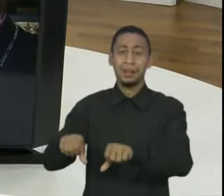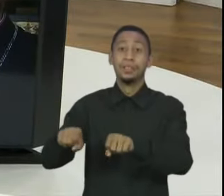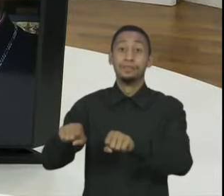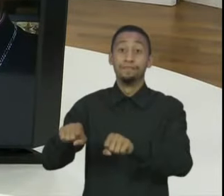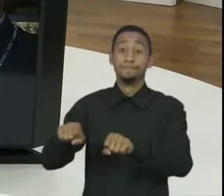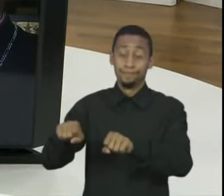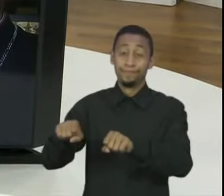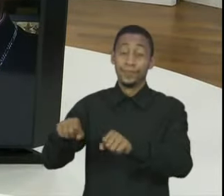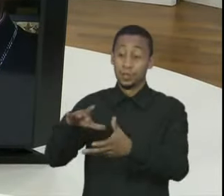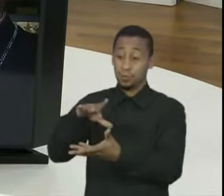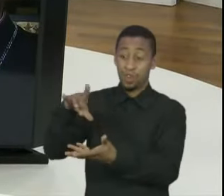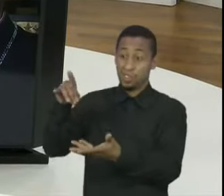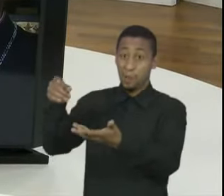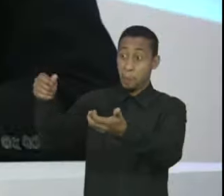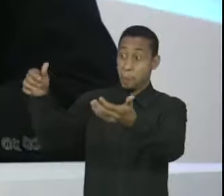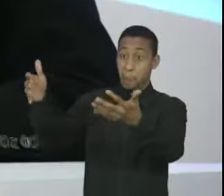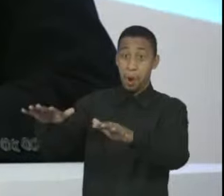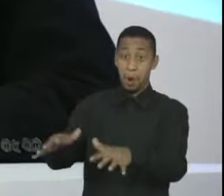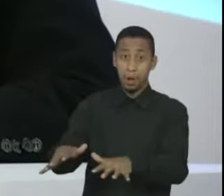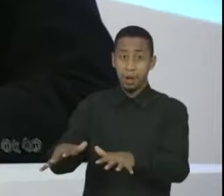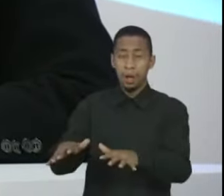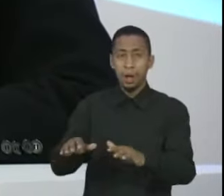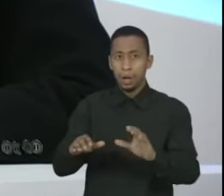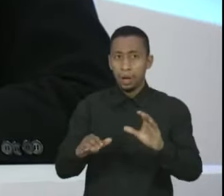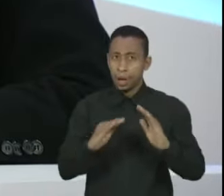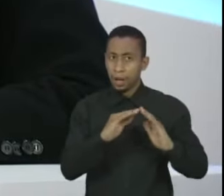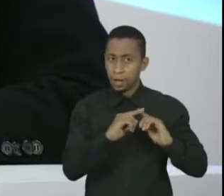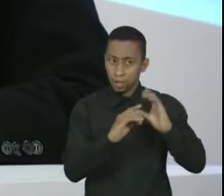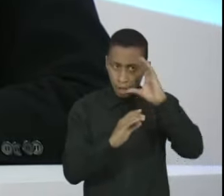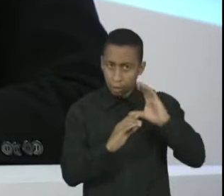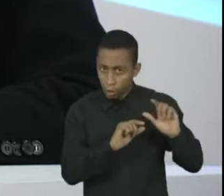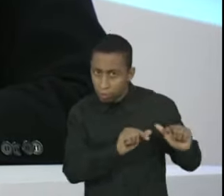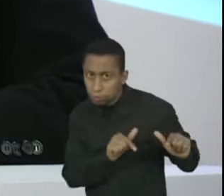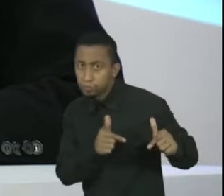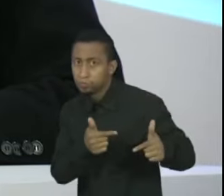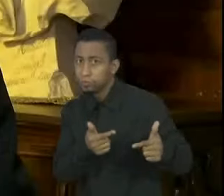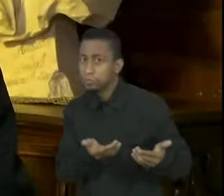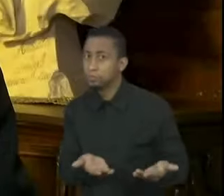a Igreja Católica assumiria um lado